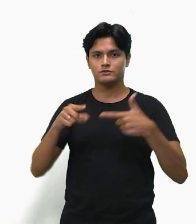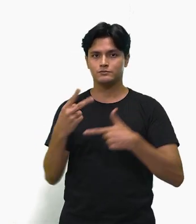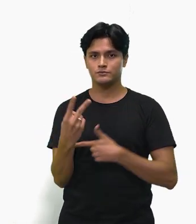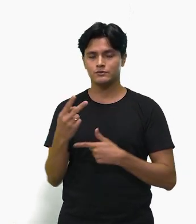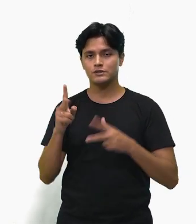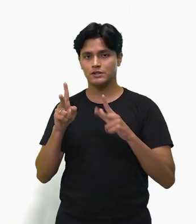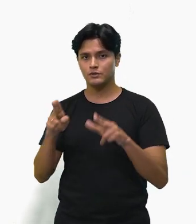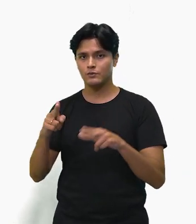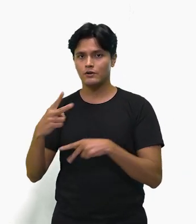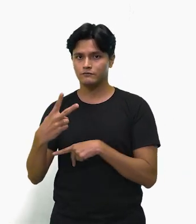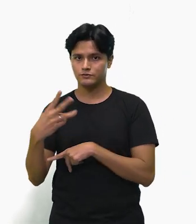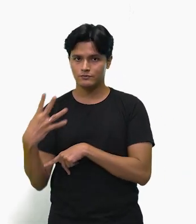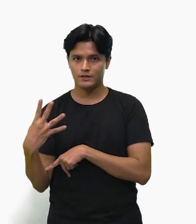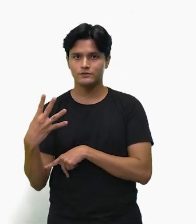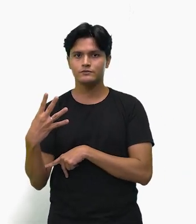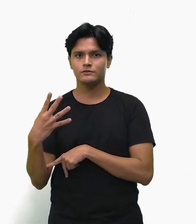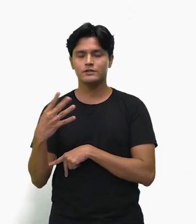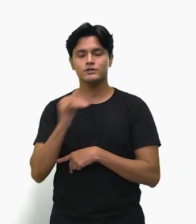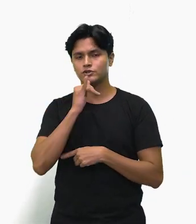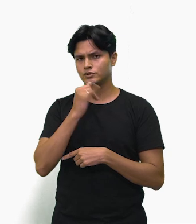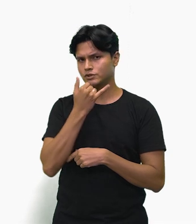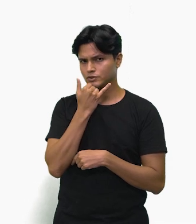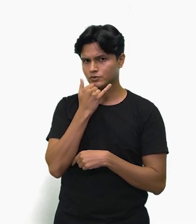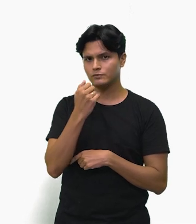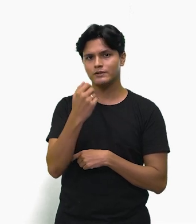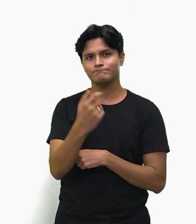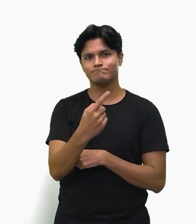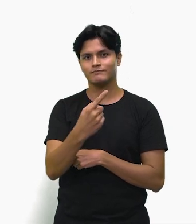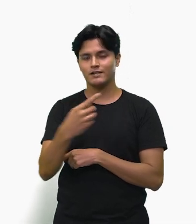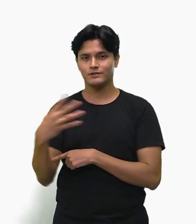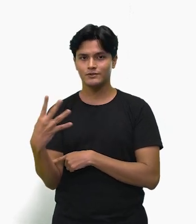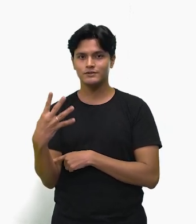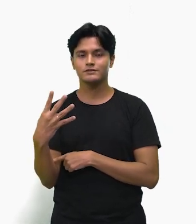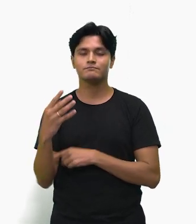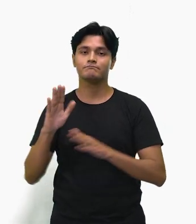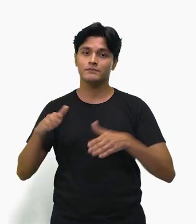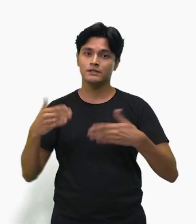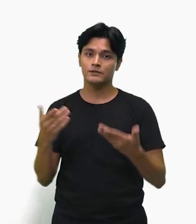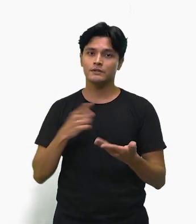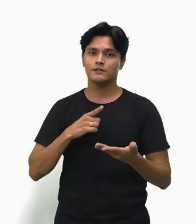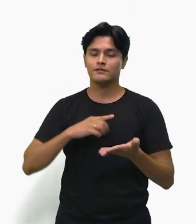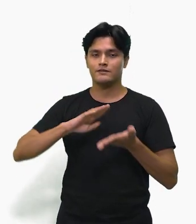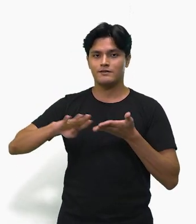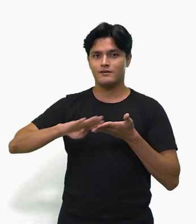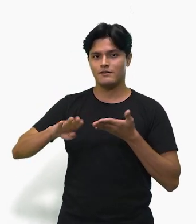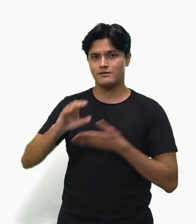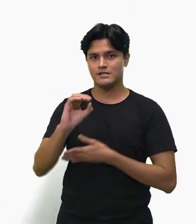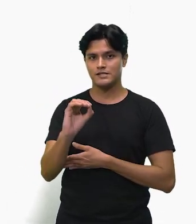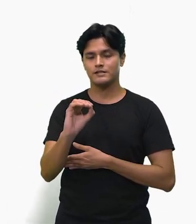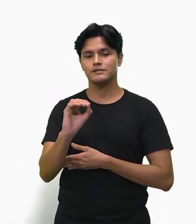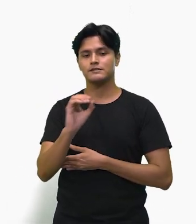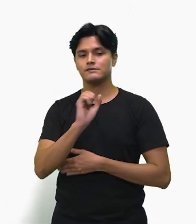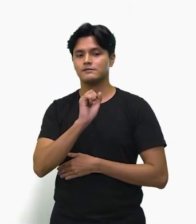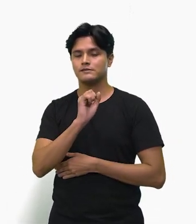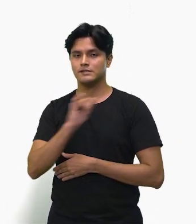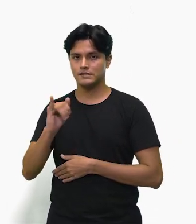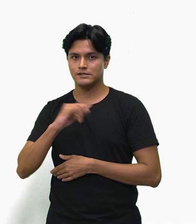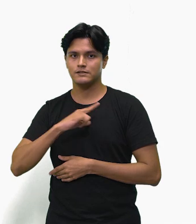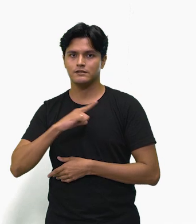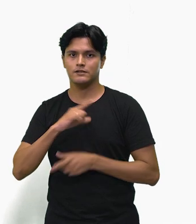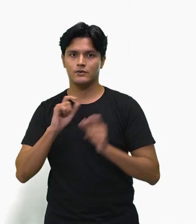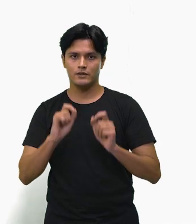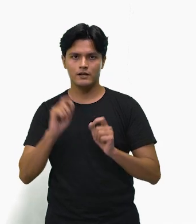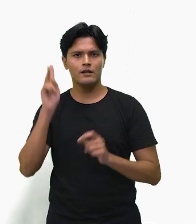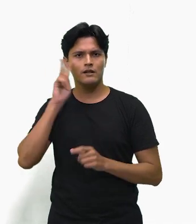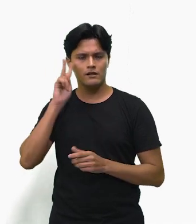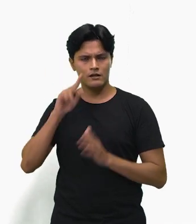Dá 14, desculpa. Certinho, certo? Então vai deixar resto 0. Se eu tenho aqui, ó, vamos lembrar do que a